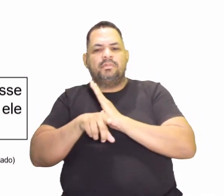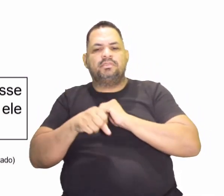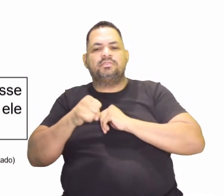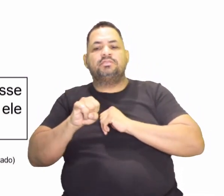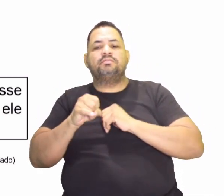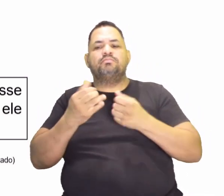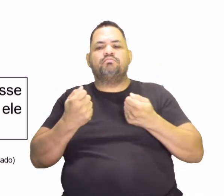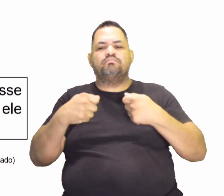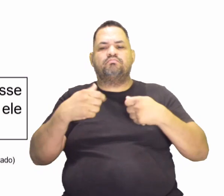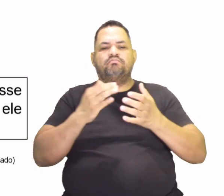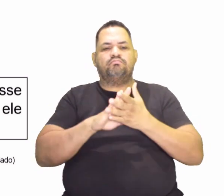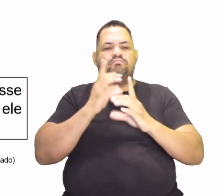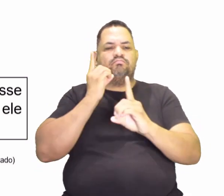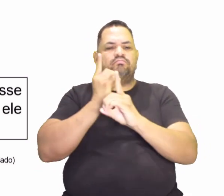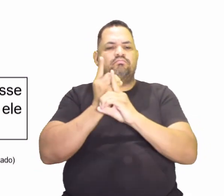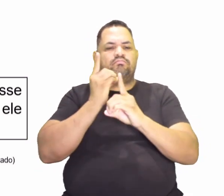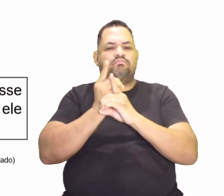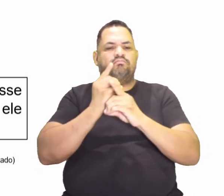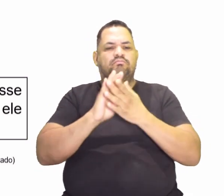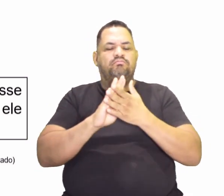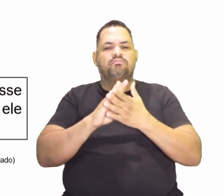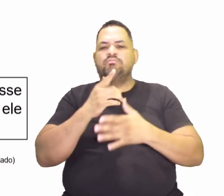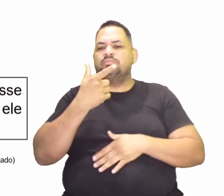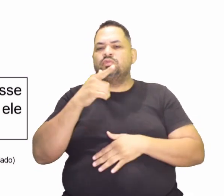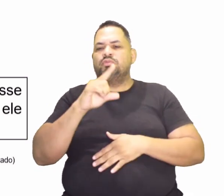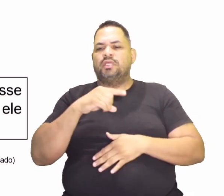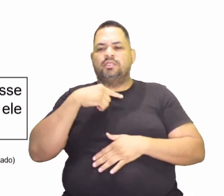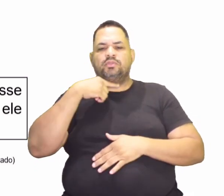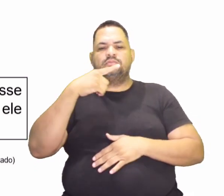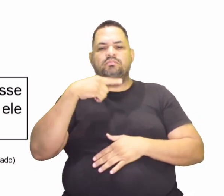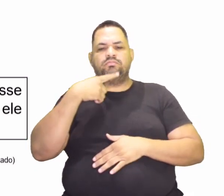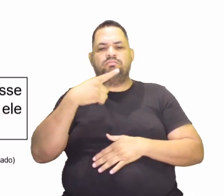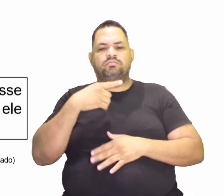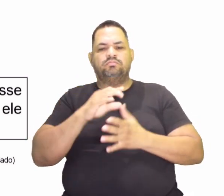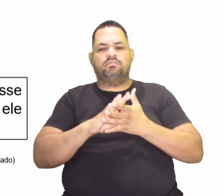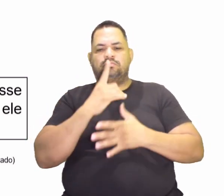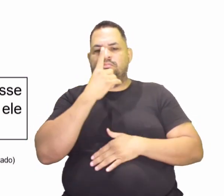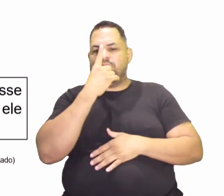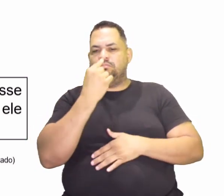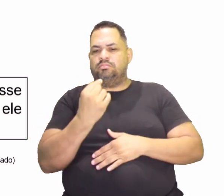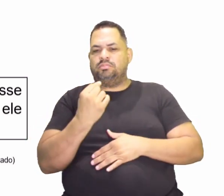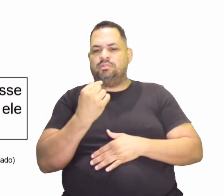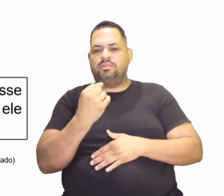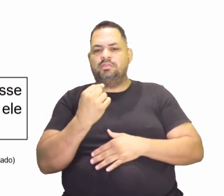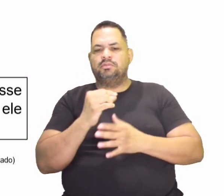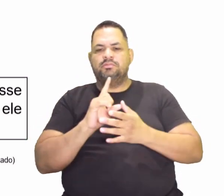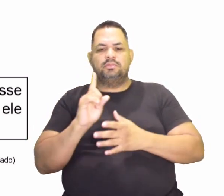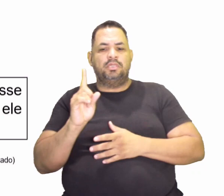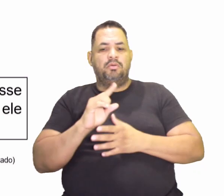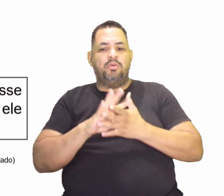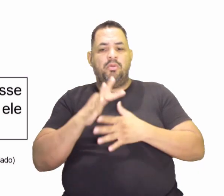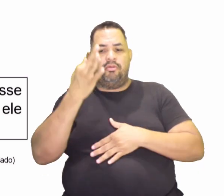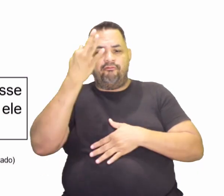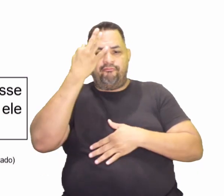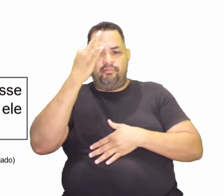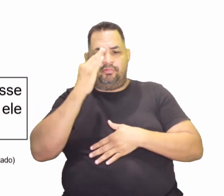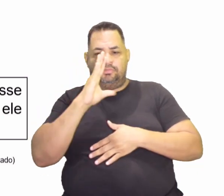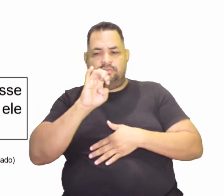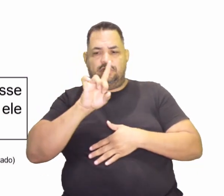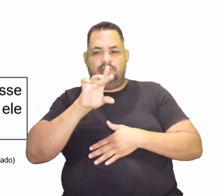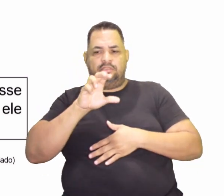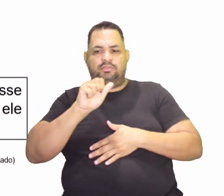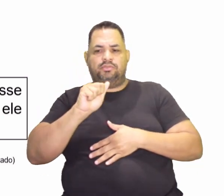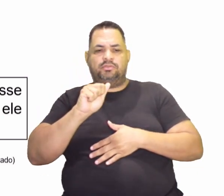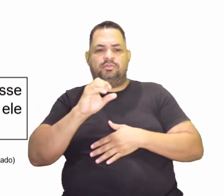poderia encontrar algo que fosse inteiramente indubitável. Descartes não é um filósofo cético. O que é o cético? Nós vimos